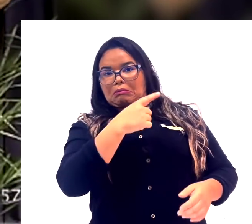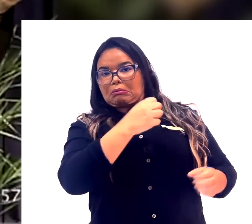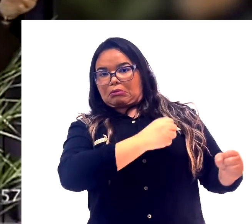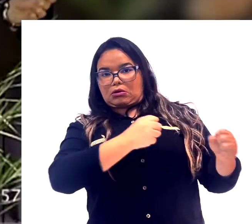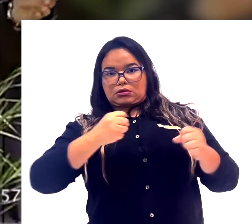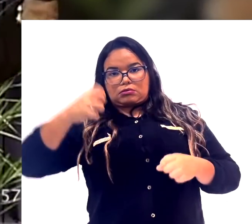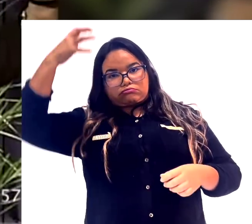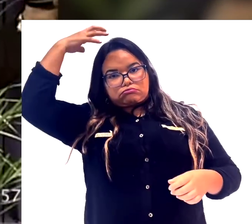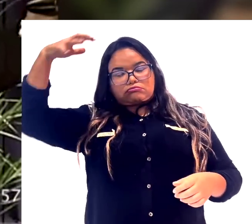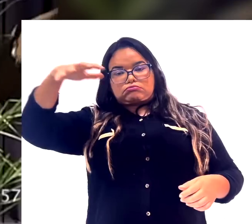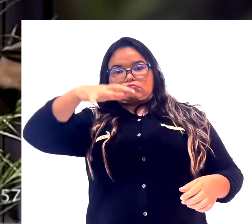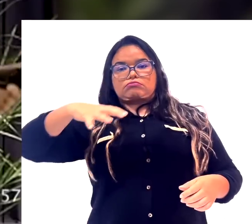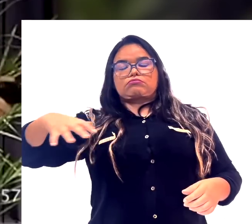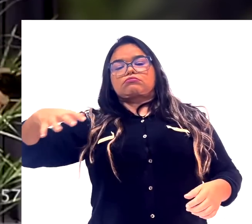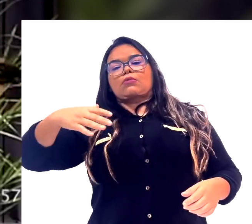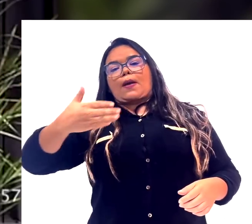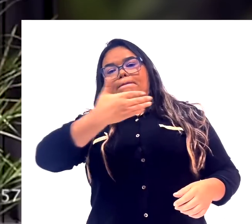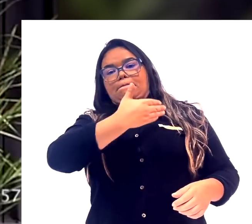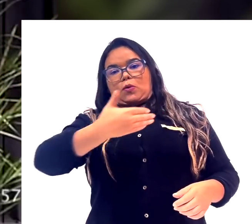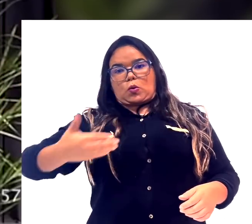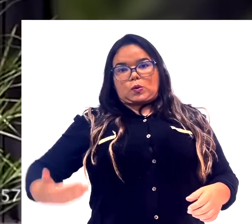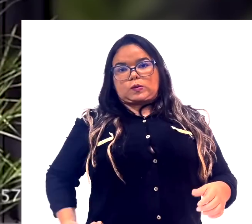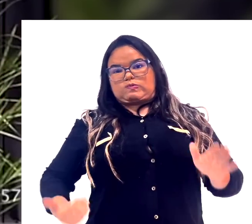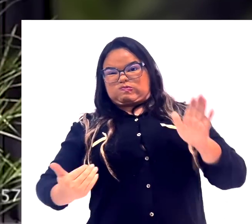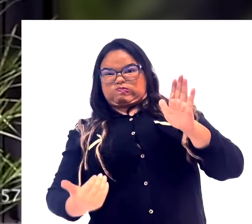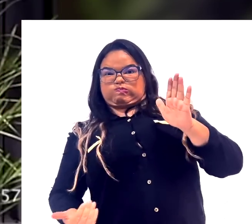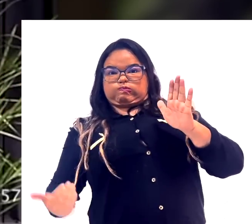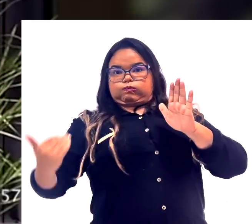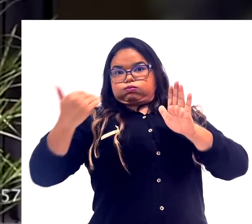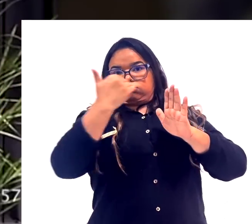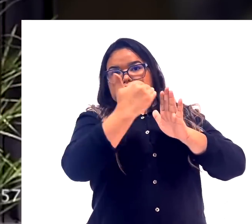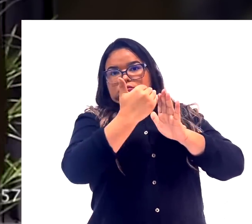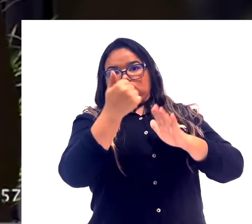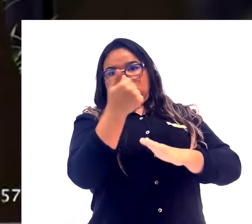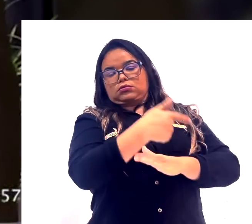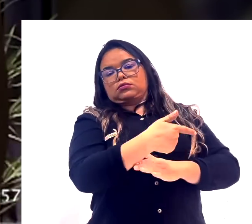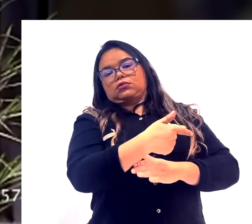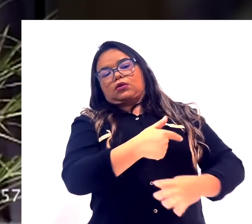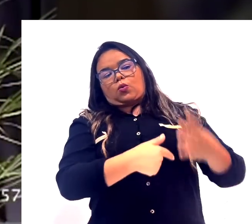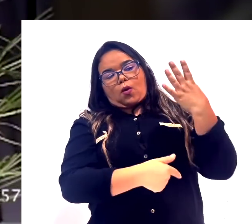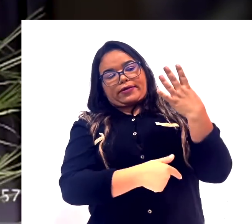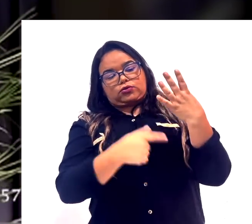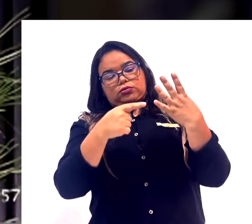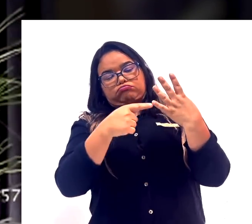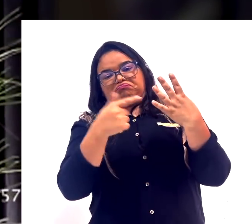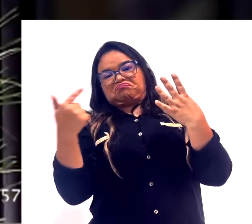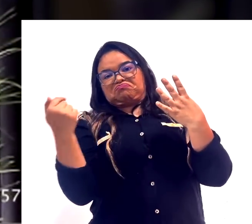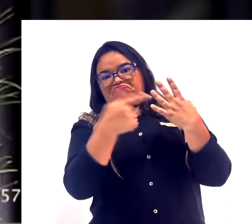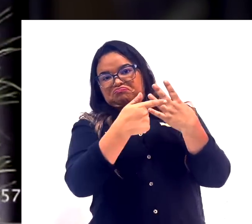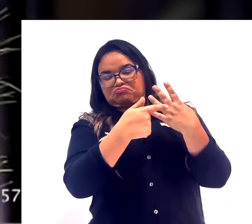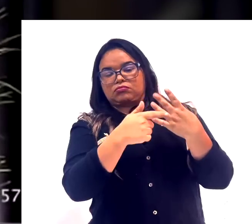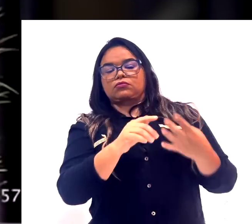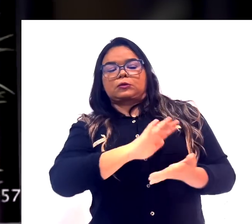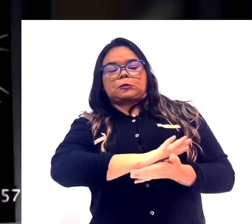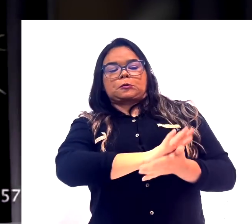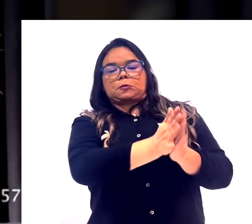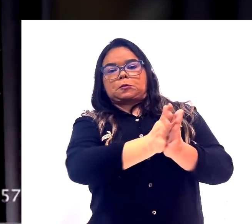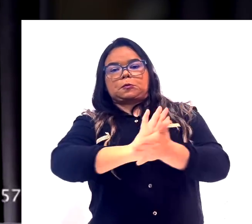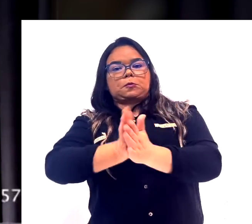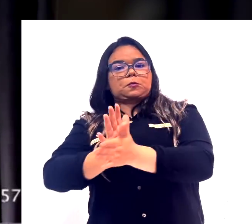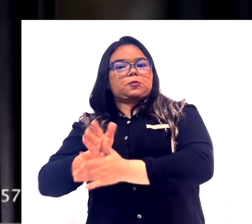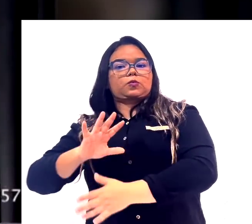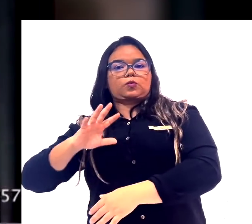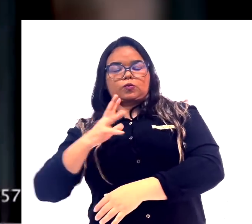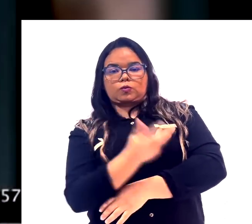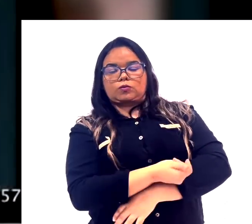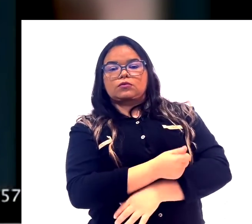nível político, o mais poderoso dos 4, e destruiria e devoraria, até com seus pés destruiria. E